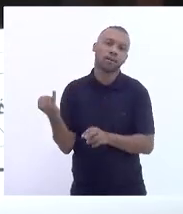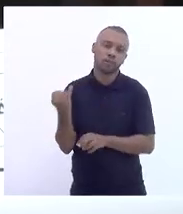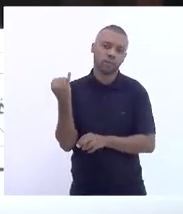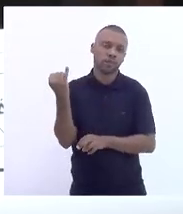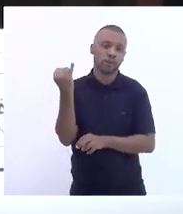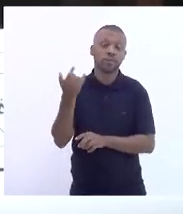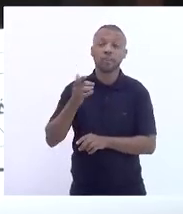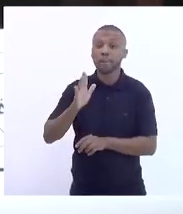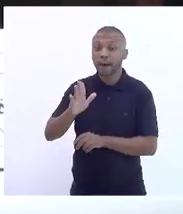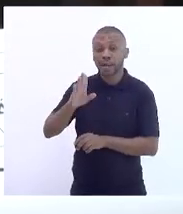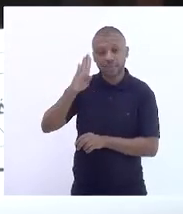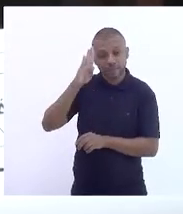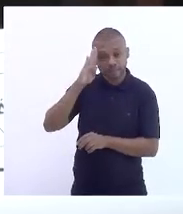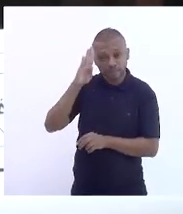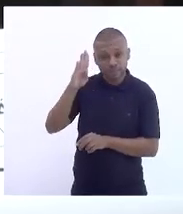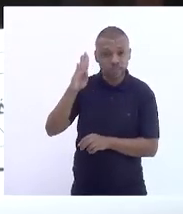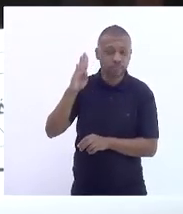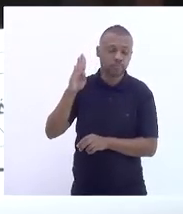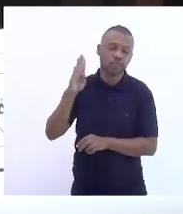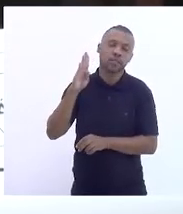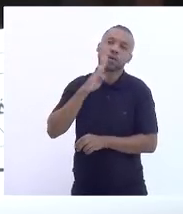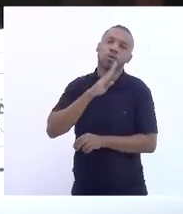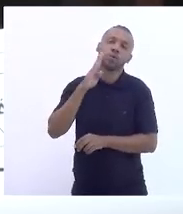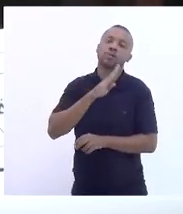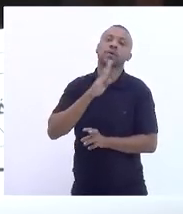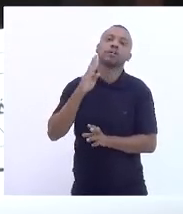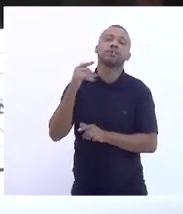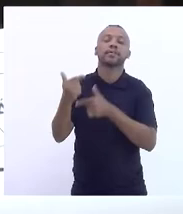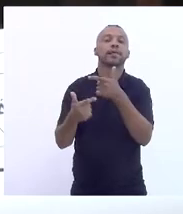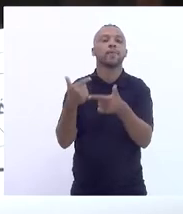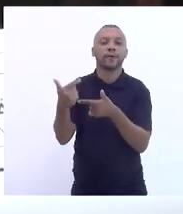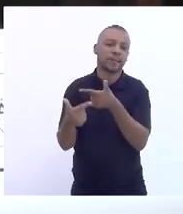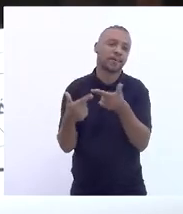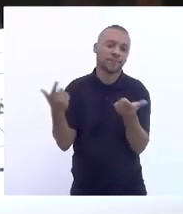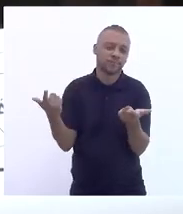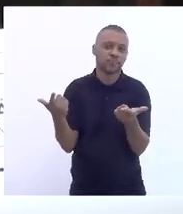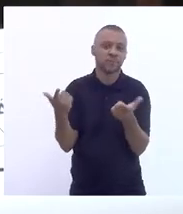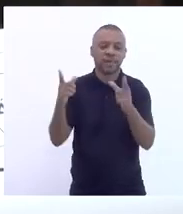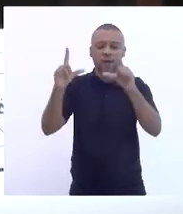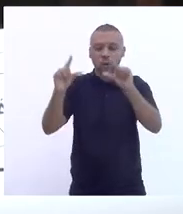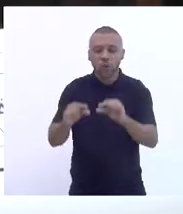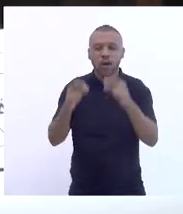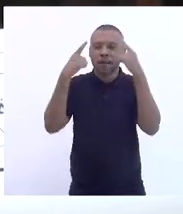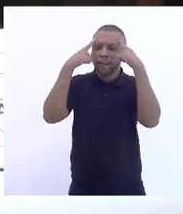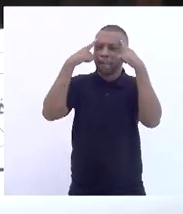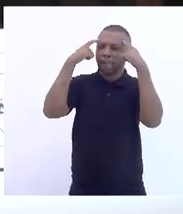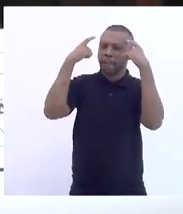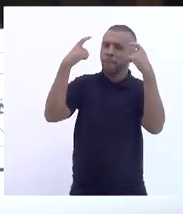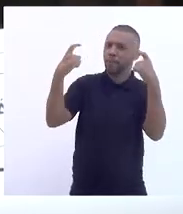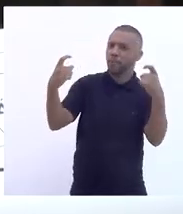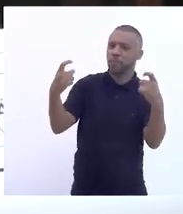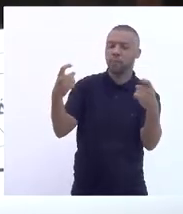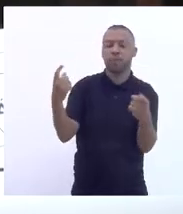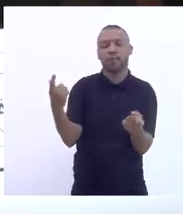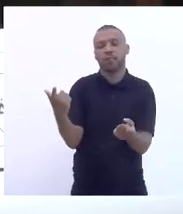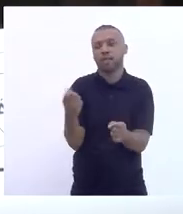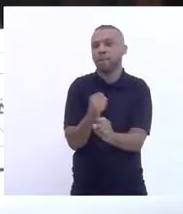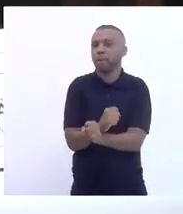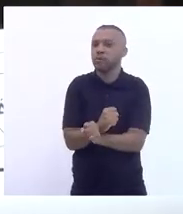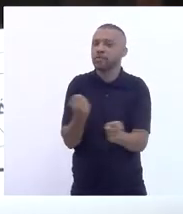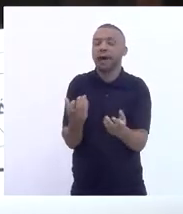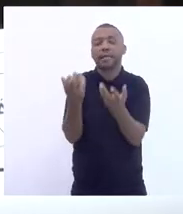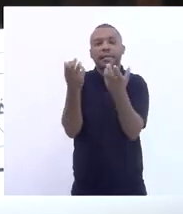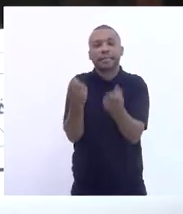para Além disso nós precisamos de forma urgente atuar para reduzir a letalidade não é admissível que morrão